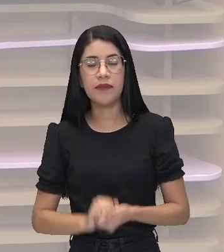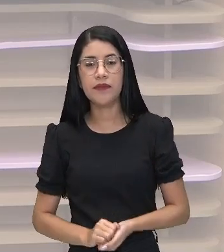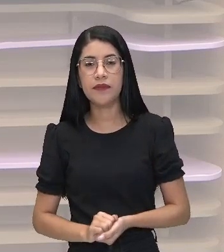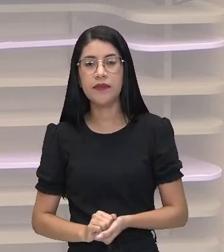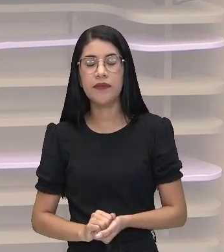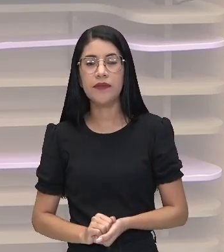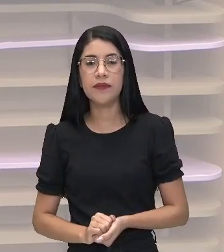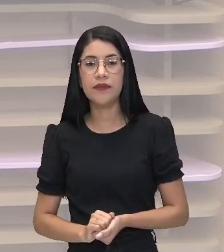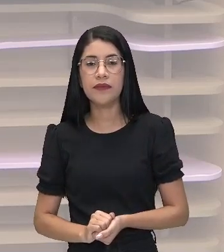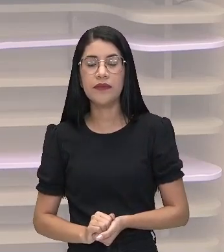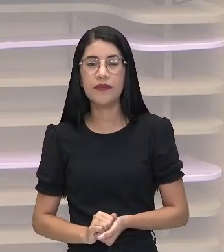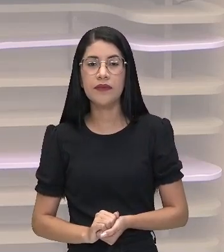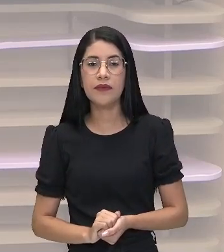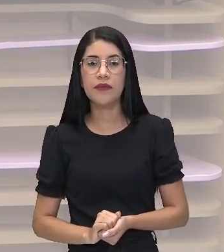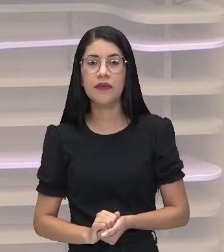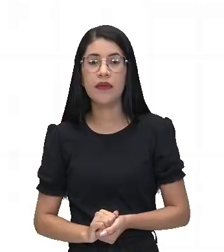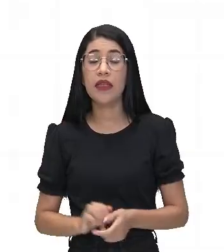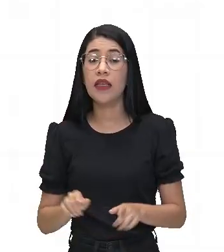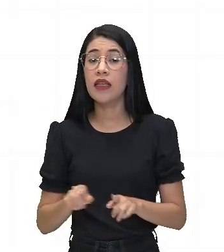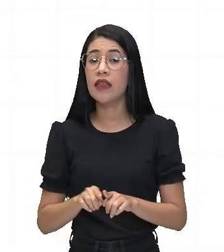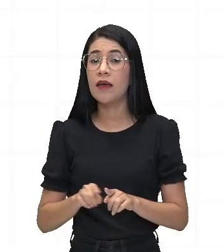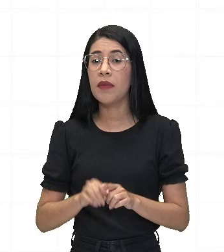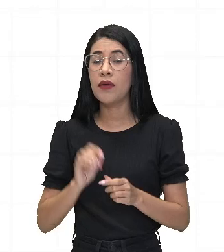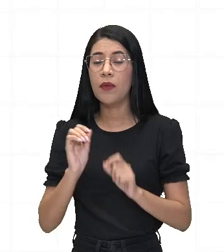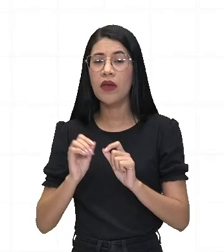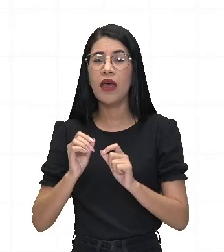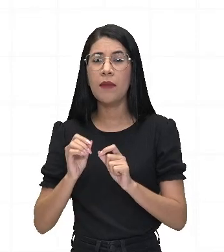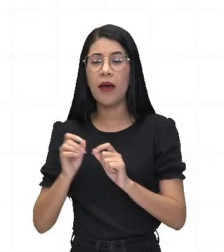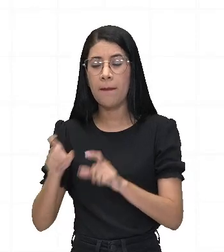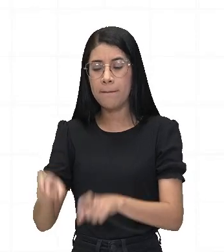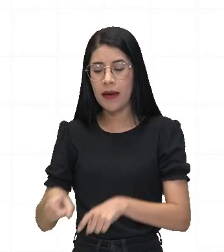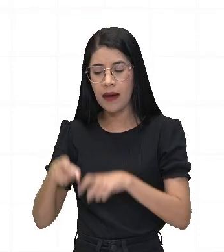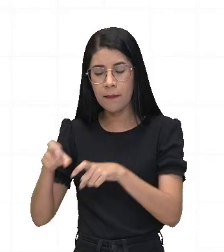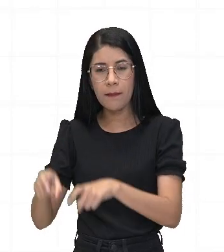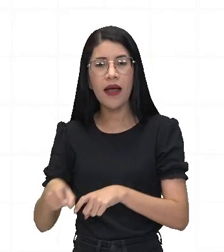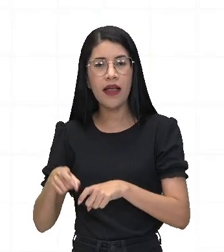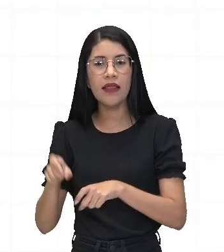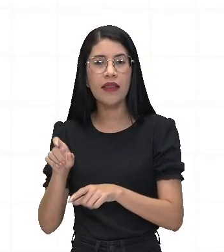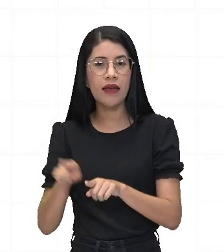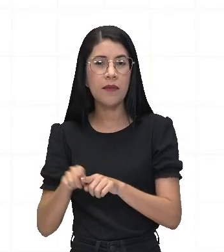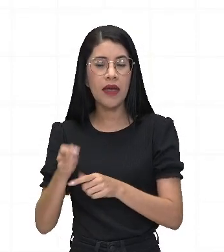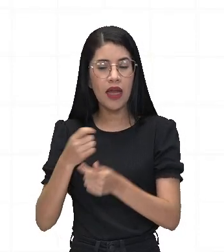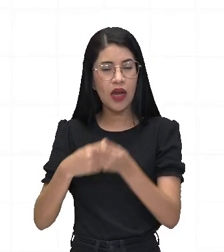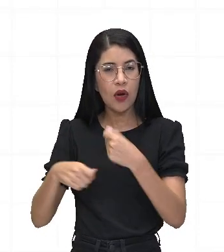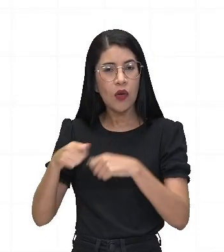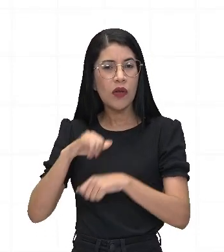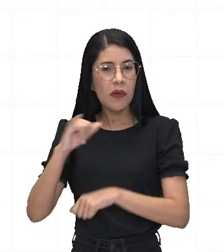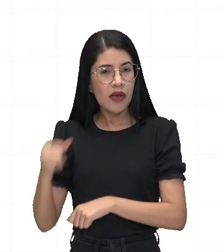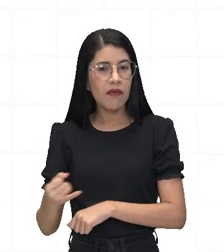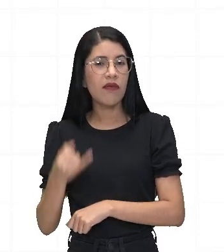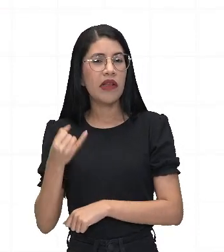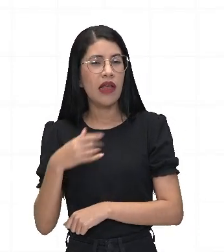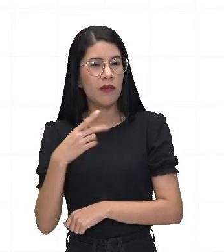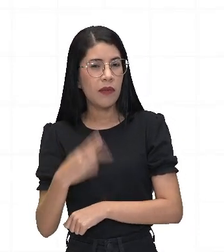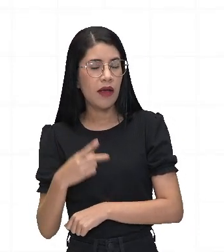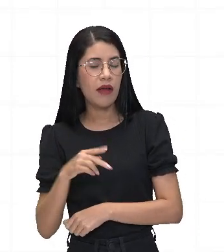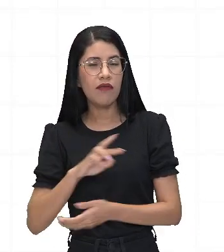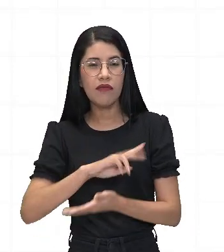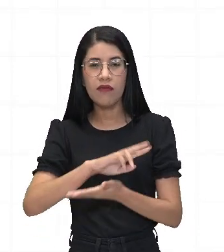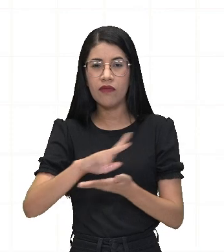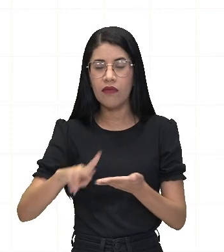espaço. E também para explorar economicamente, os recursos que aqui tínhamos,